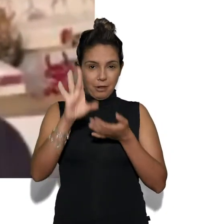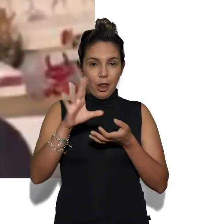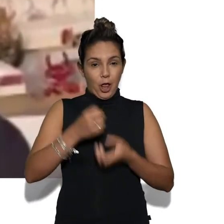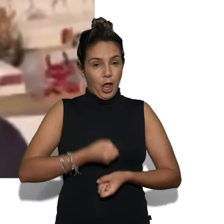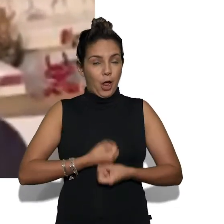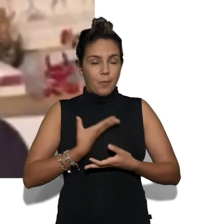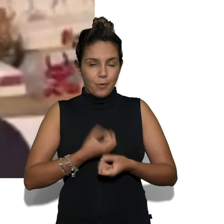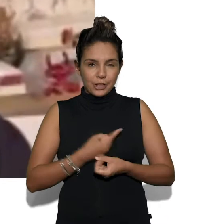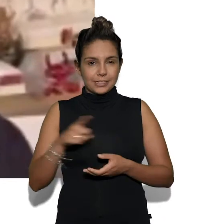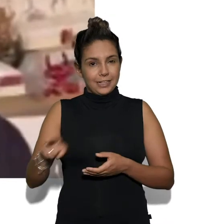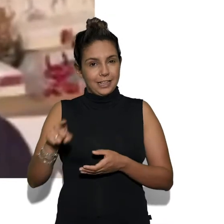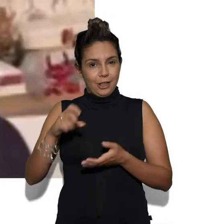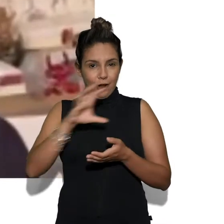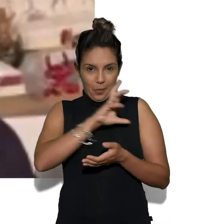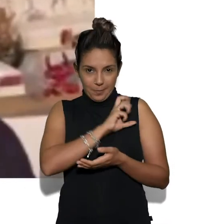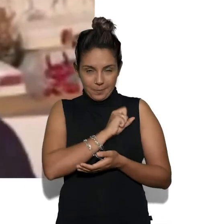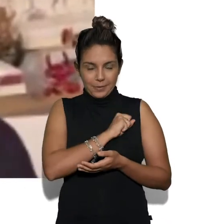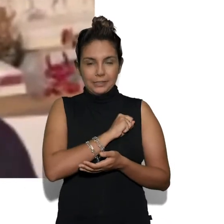poesia, e escrevi esse romance